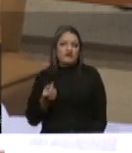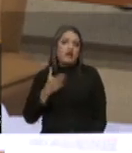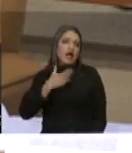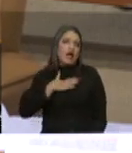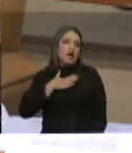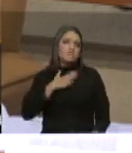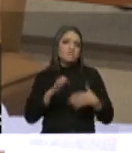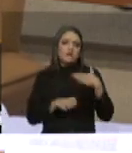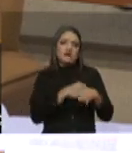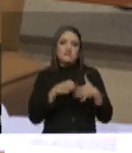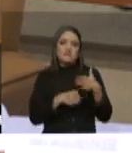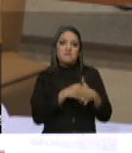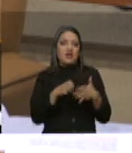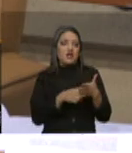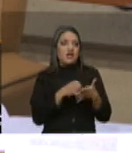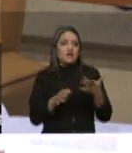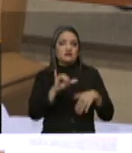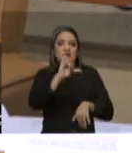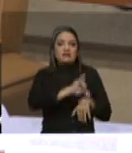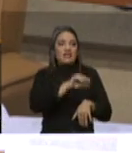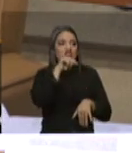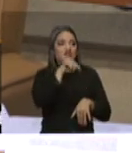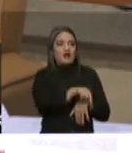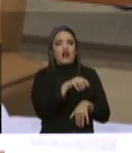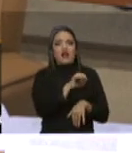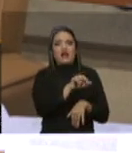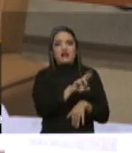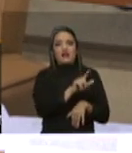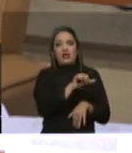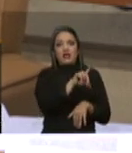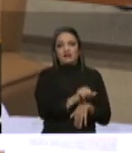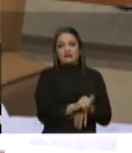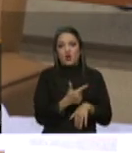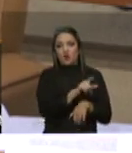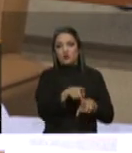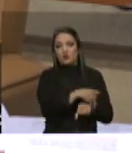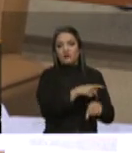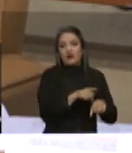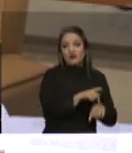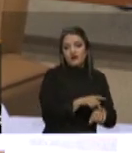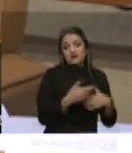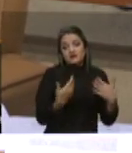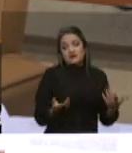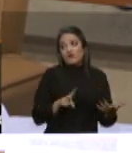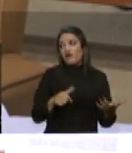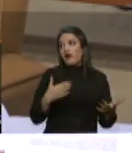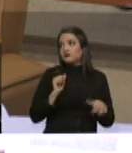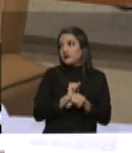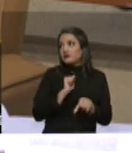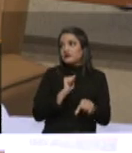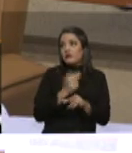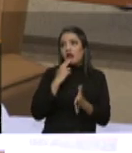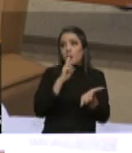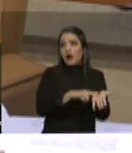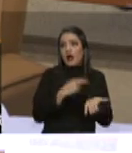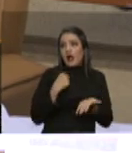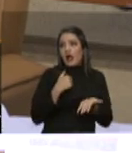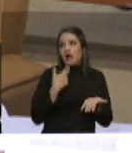sobre a constitucionalidade do controle de dados de usuário por provedores de internet no exterior